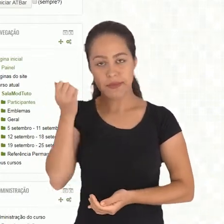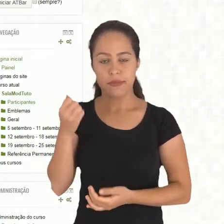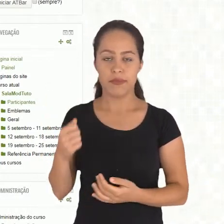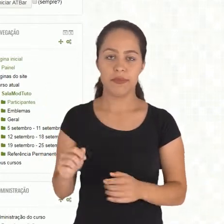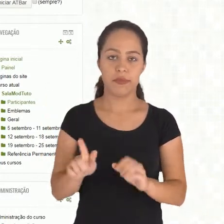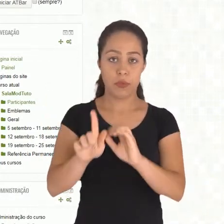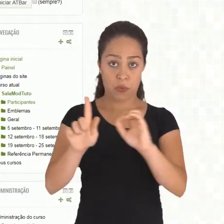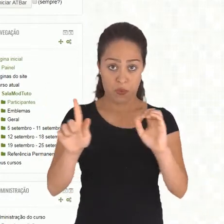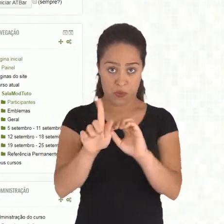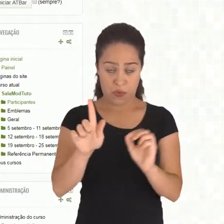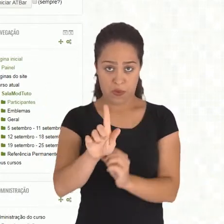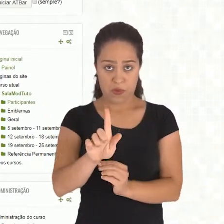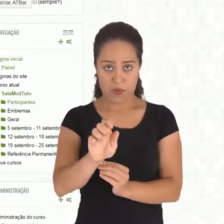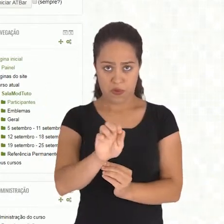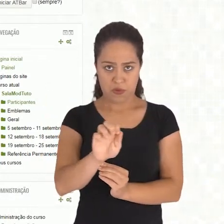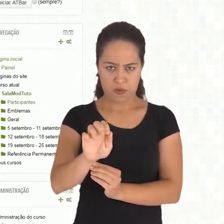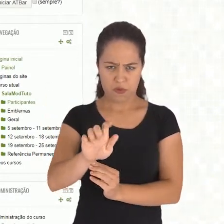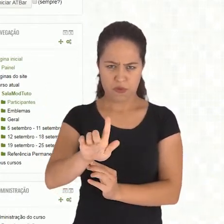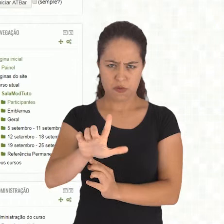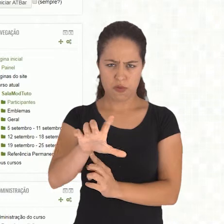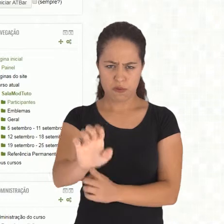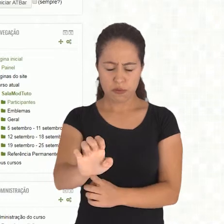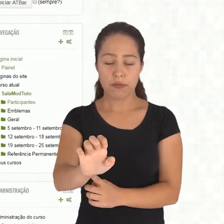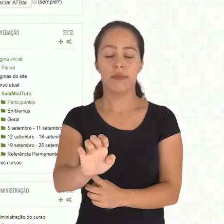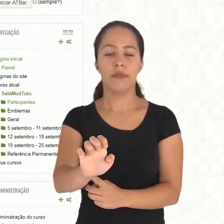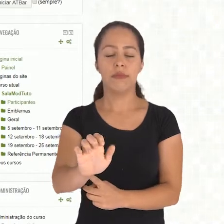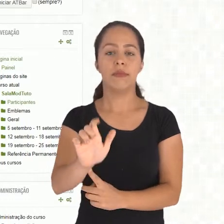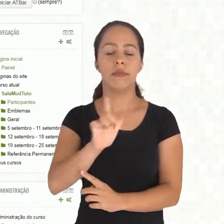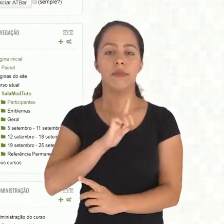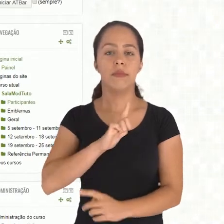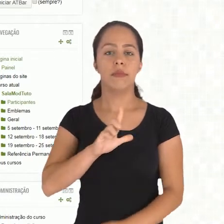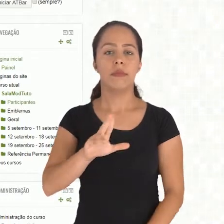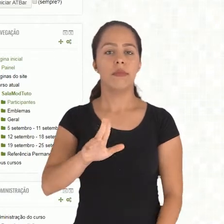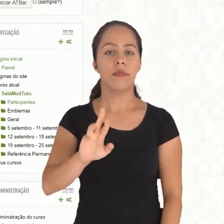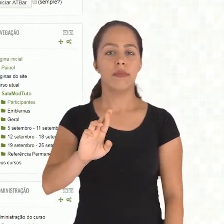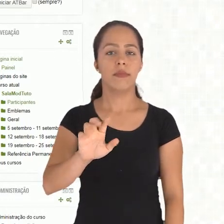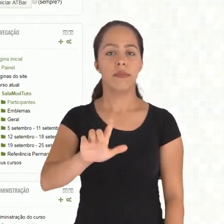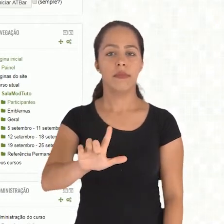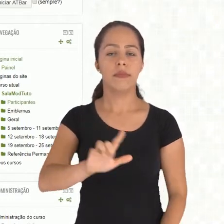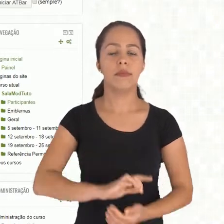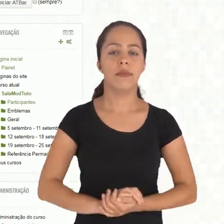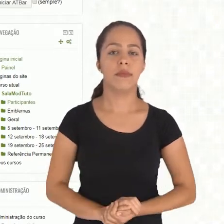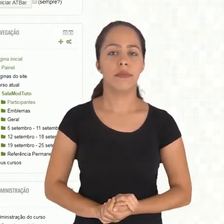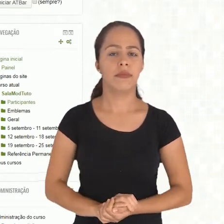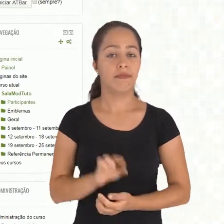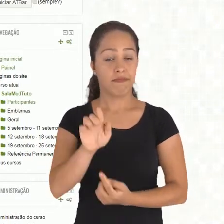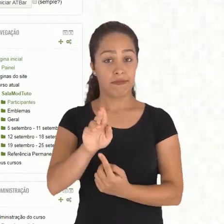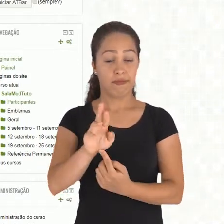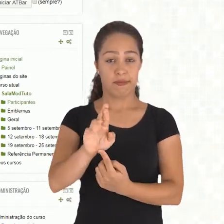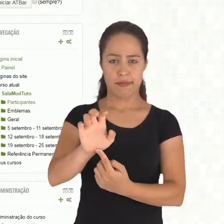por exemplo, vamos ao Google, e então a URL,